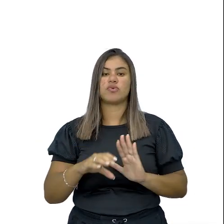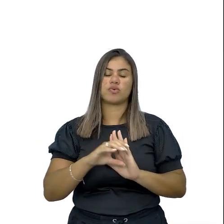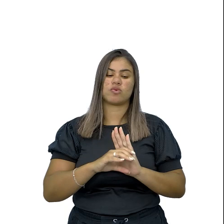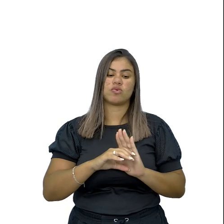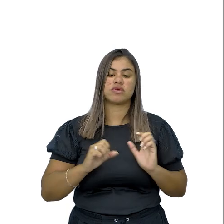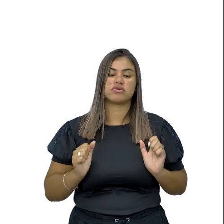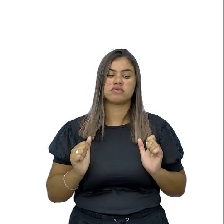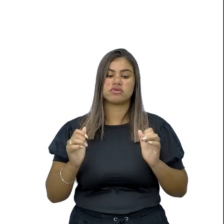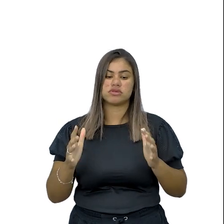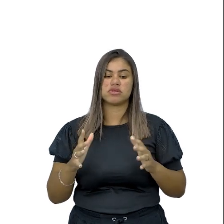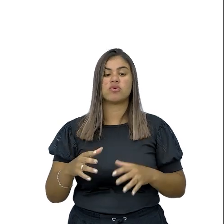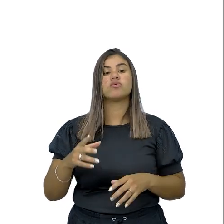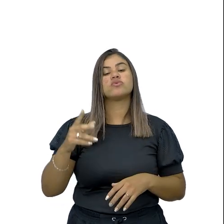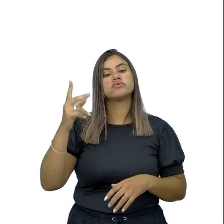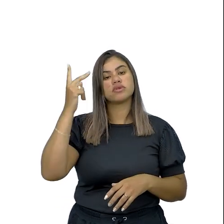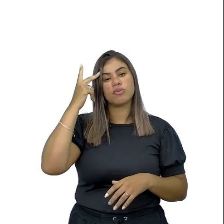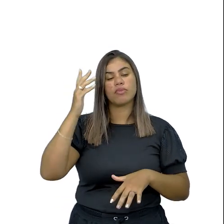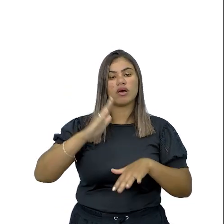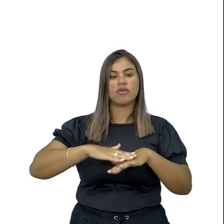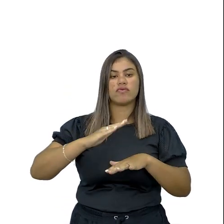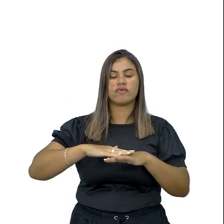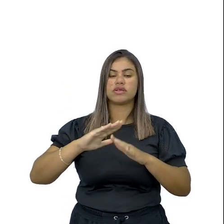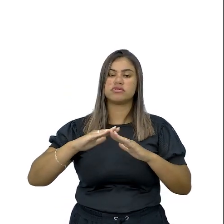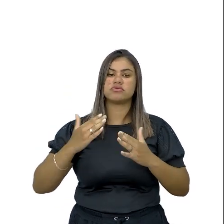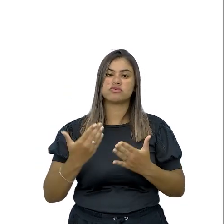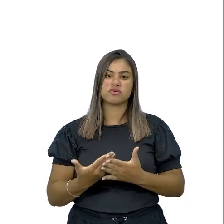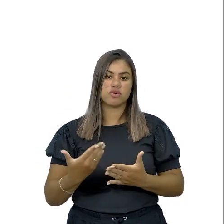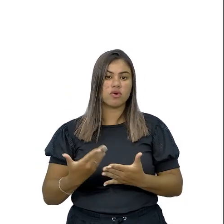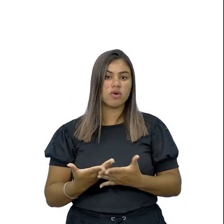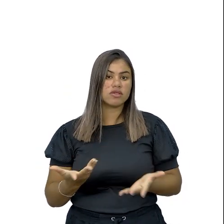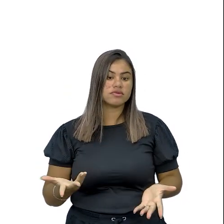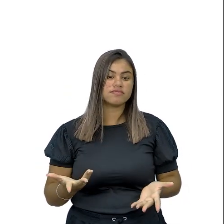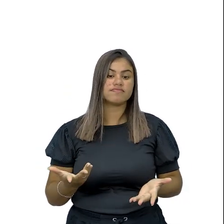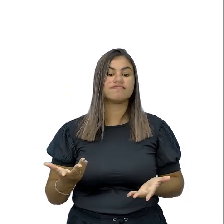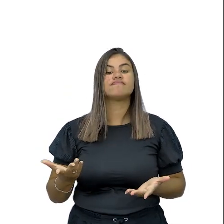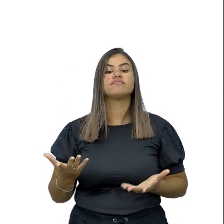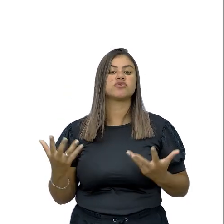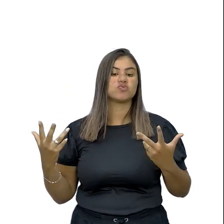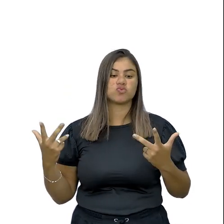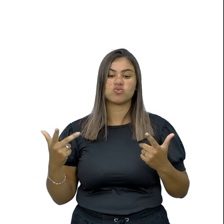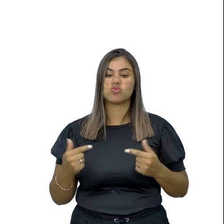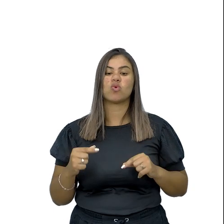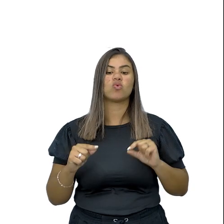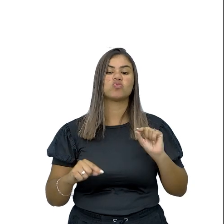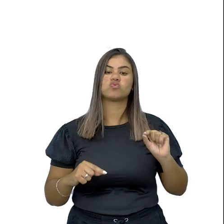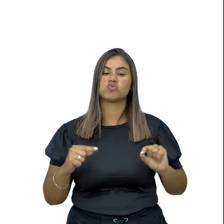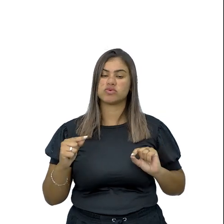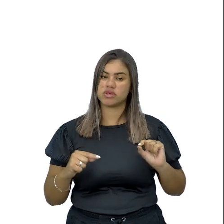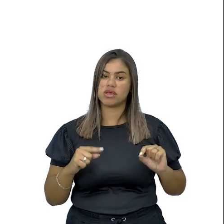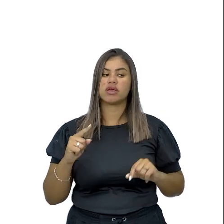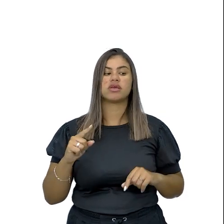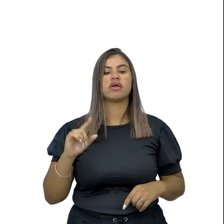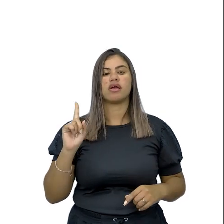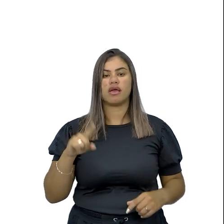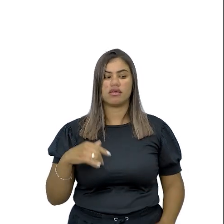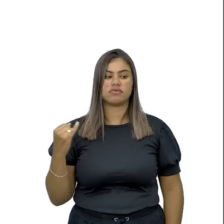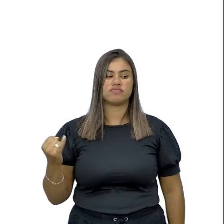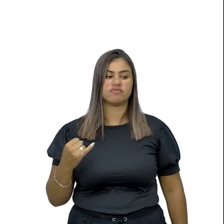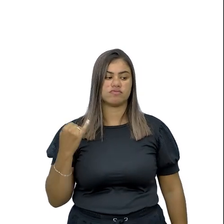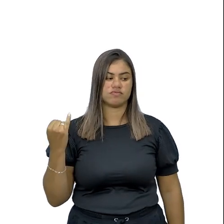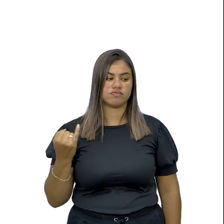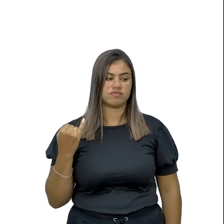do Currículo em Ação, do São Paulo Faz Escola, sem dúvida nenhuma, são elementos aí que a gente